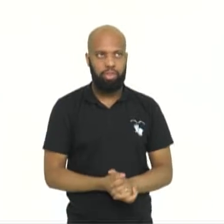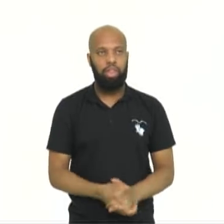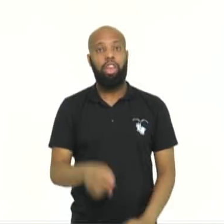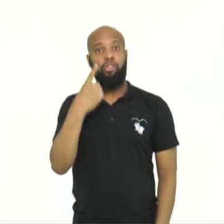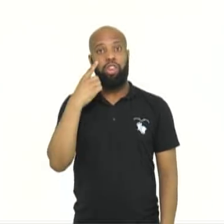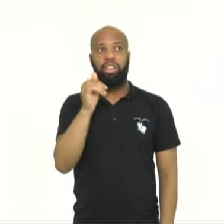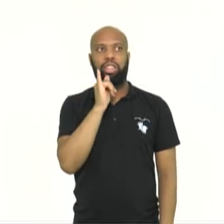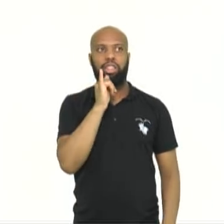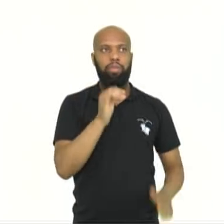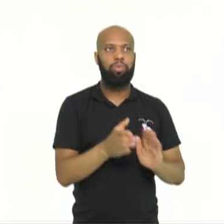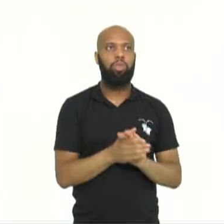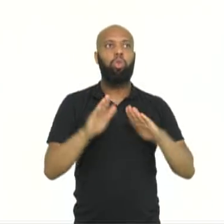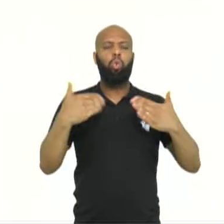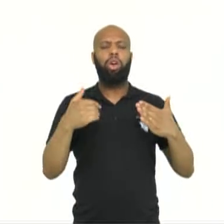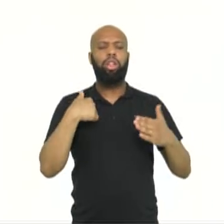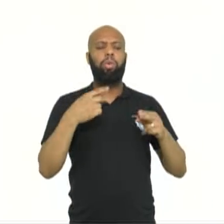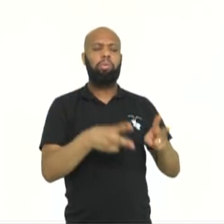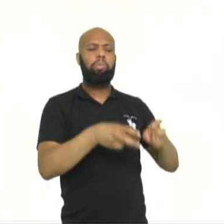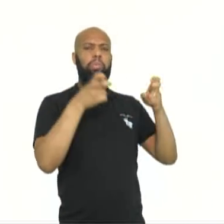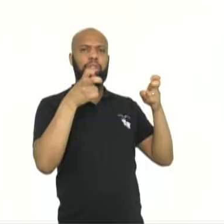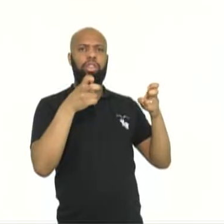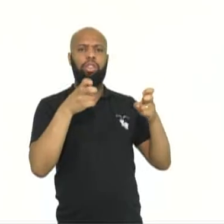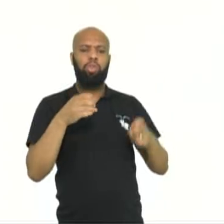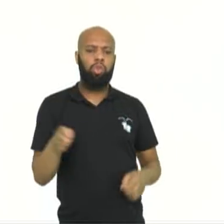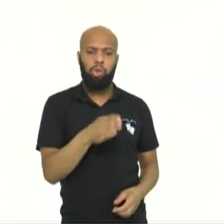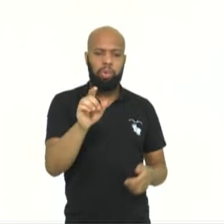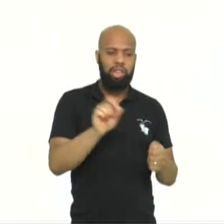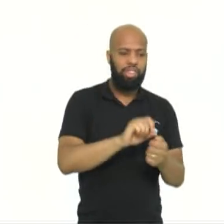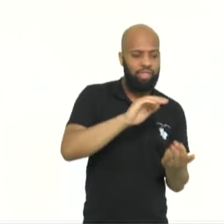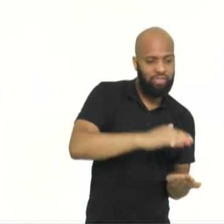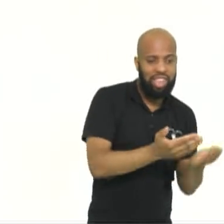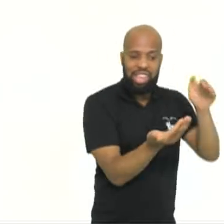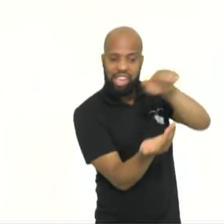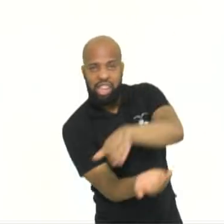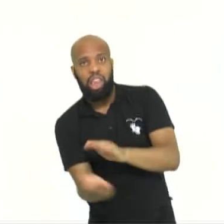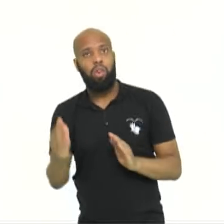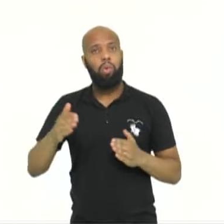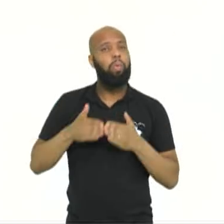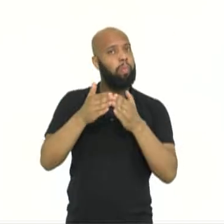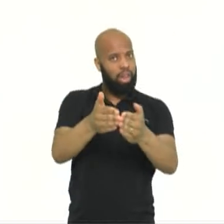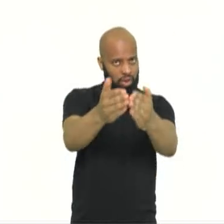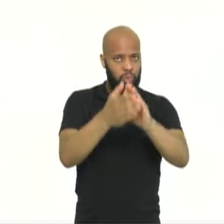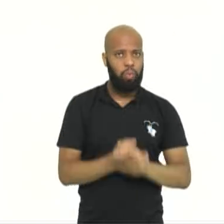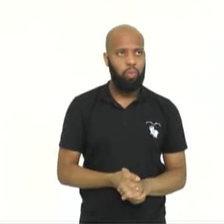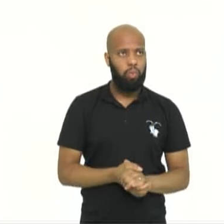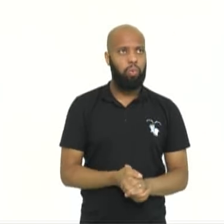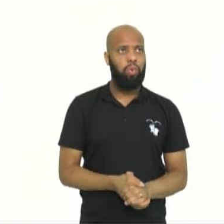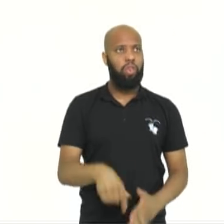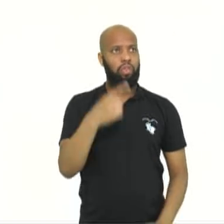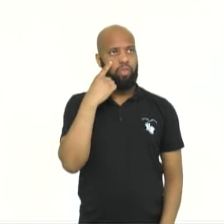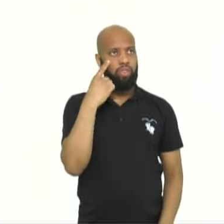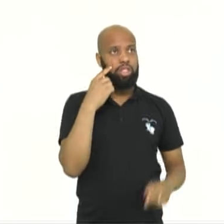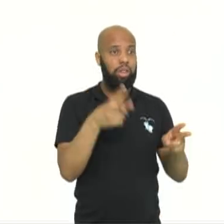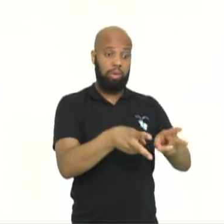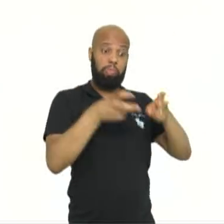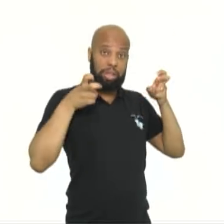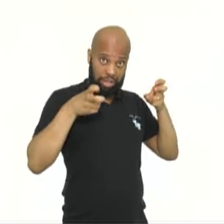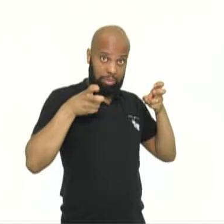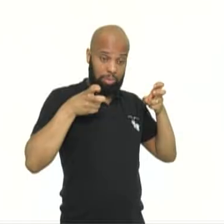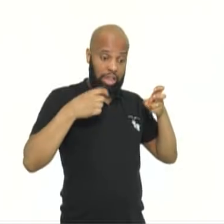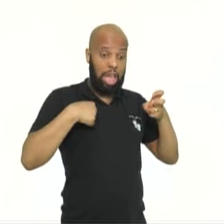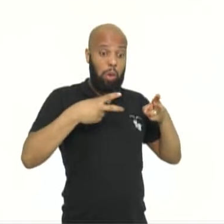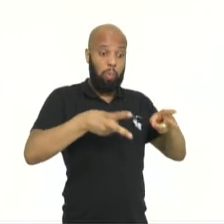o exemplo ali, ó, quando eu percebi, o peixe virara o barco, né? Percebi, né?